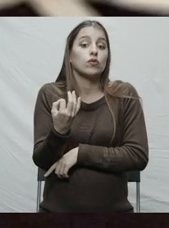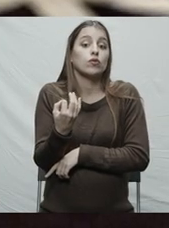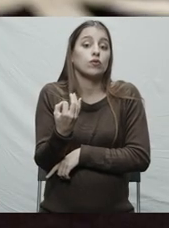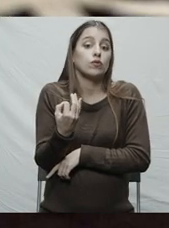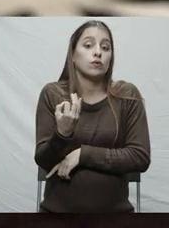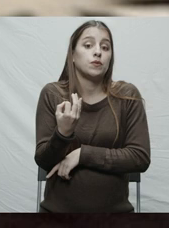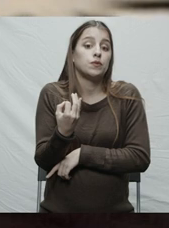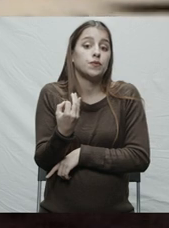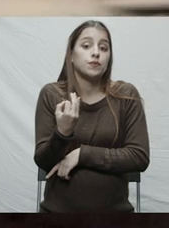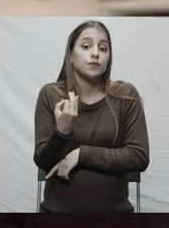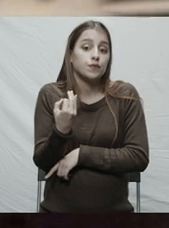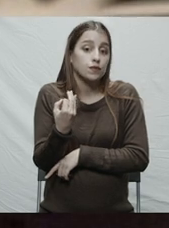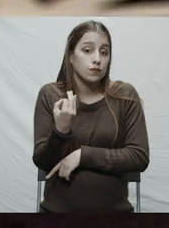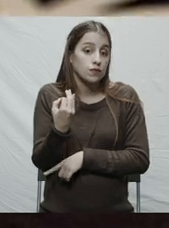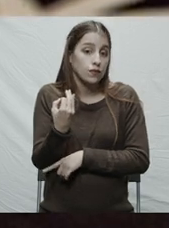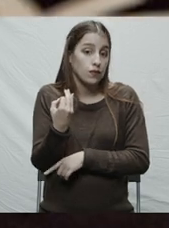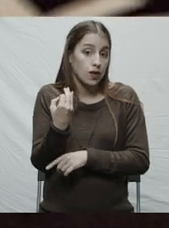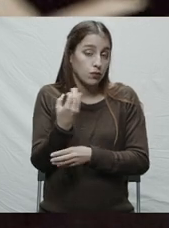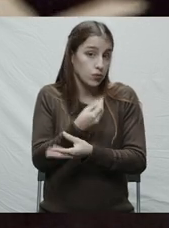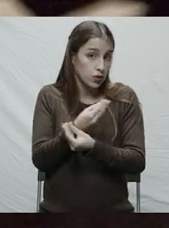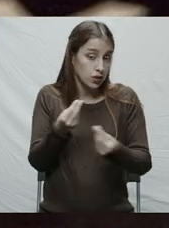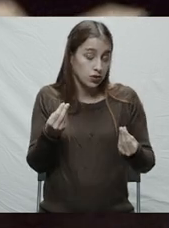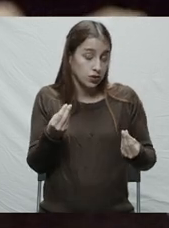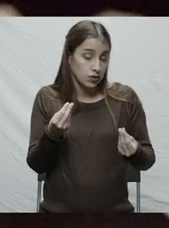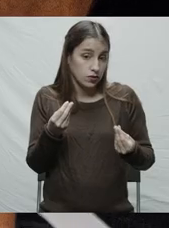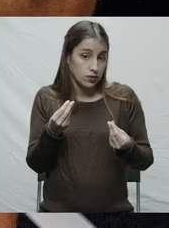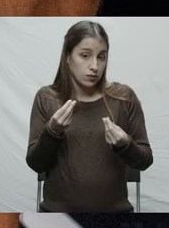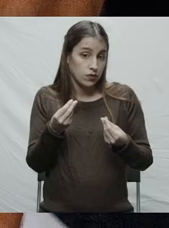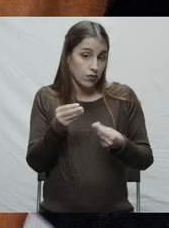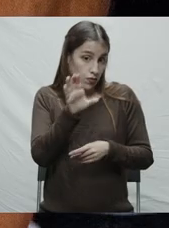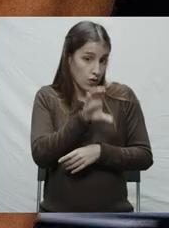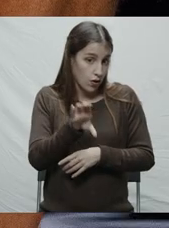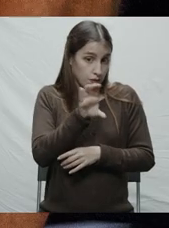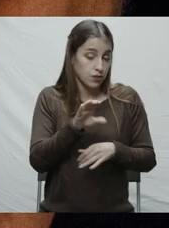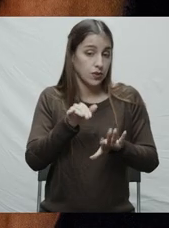sinopse, um descritivo de intenções. Depois, Sim. aquilo que se passa lá